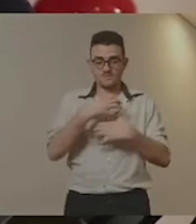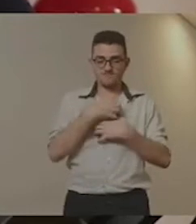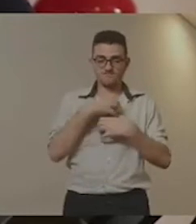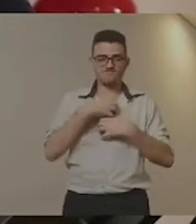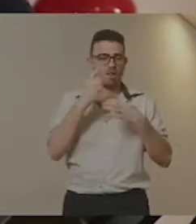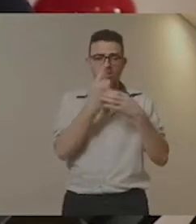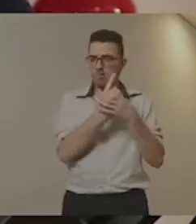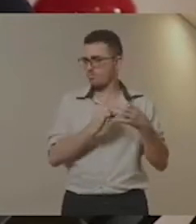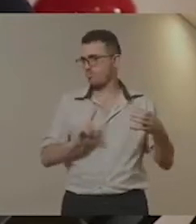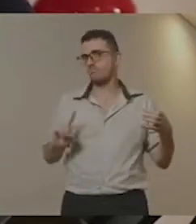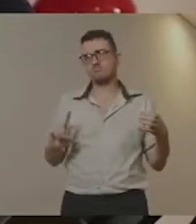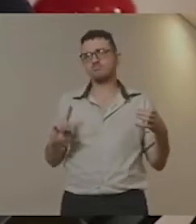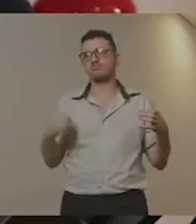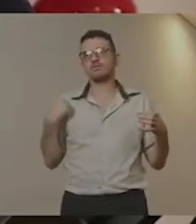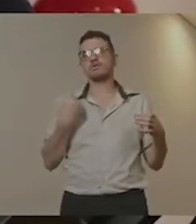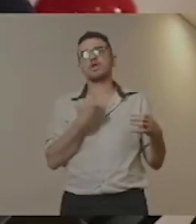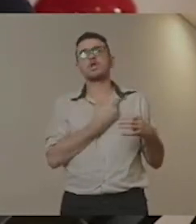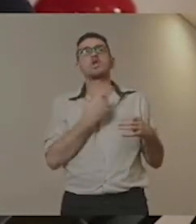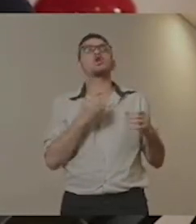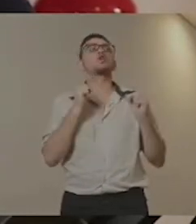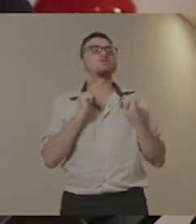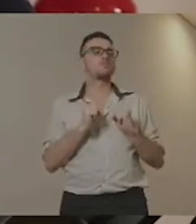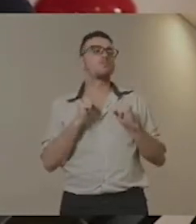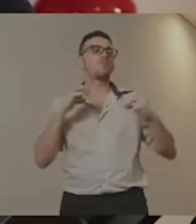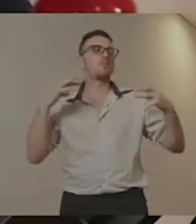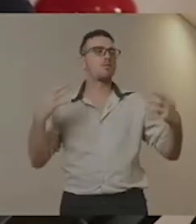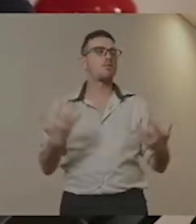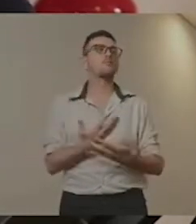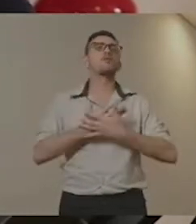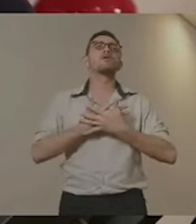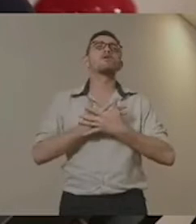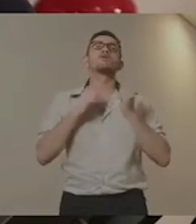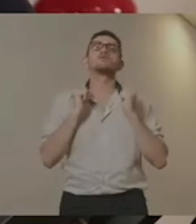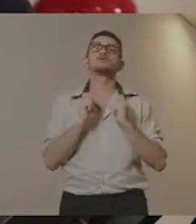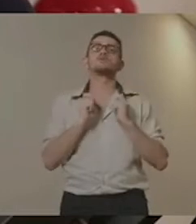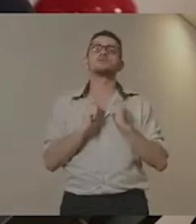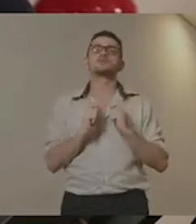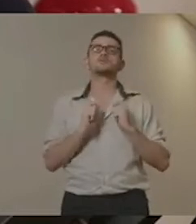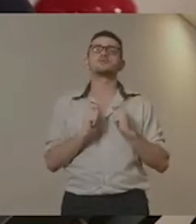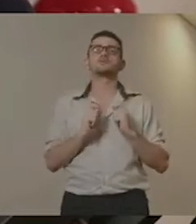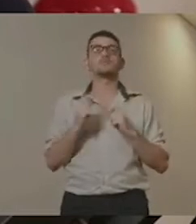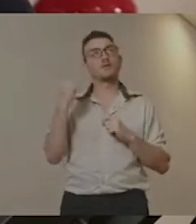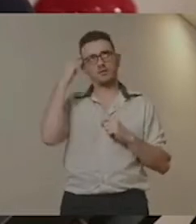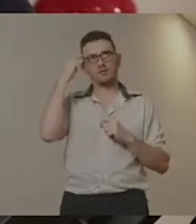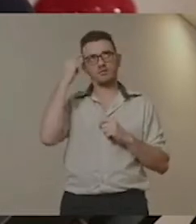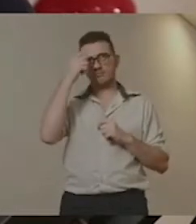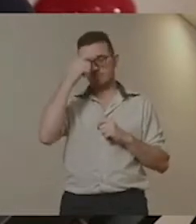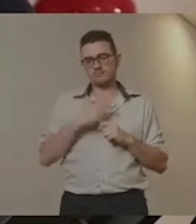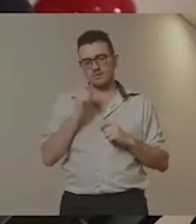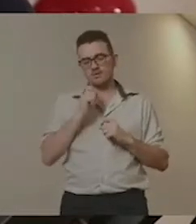pode acolher eles de uma maneira, eu penso, né? Na escola que poderia ter psicólogos, mas eu acho